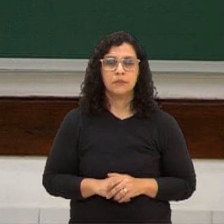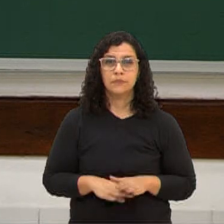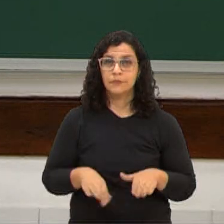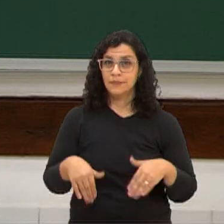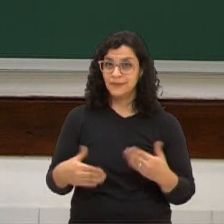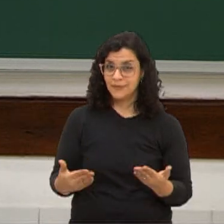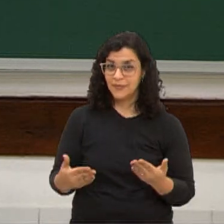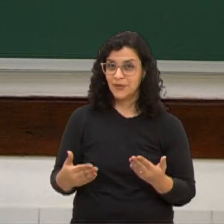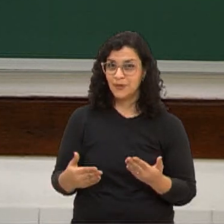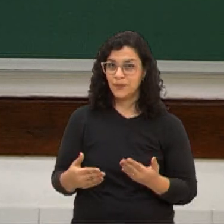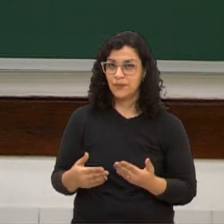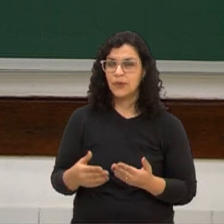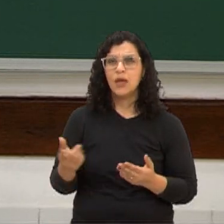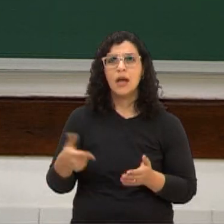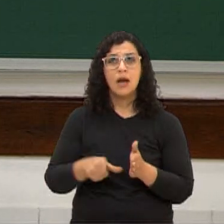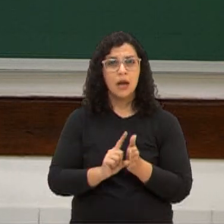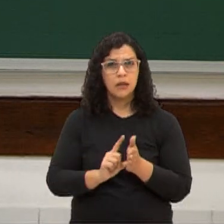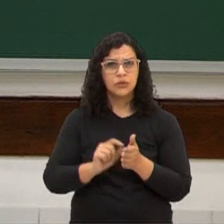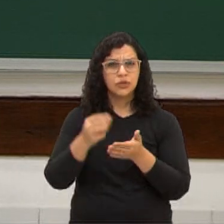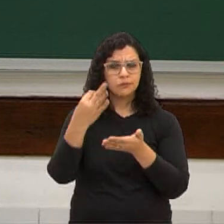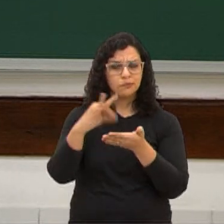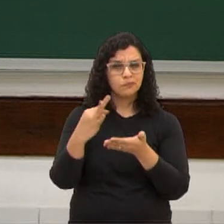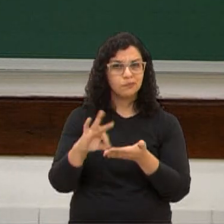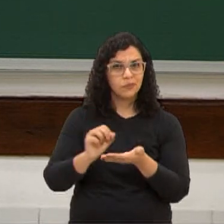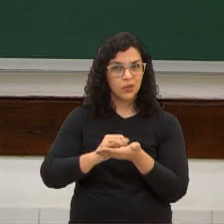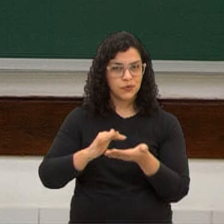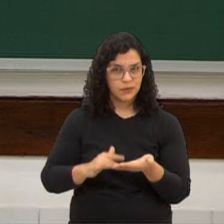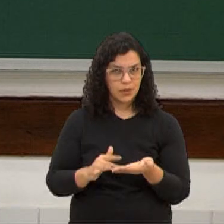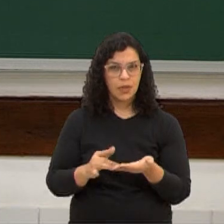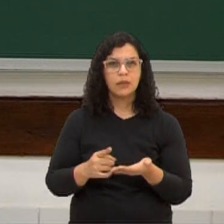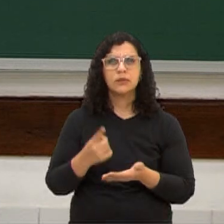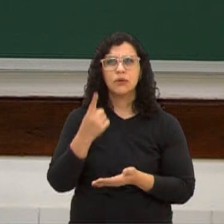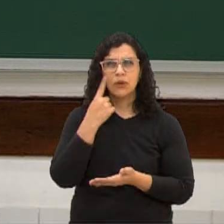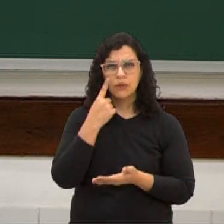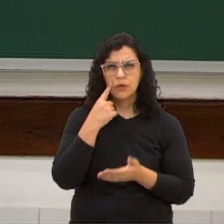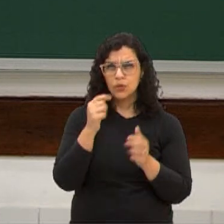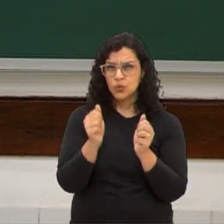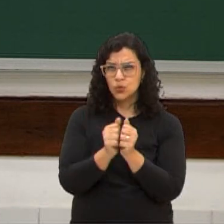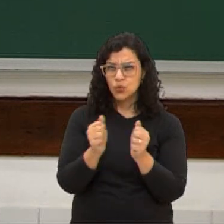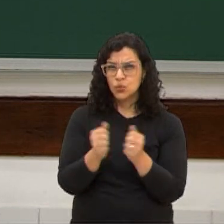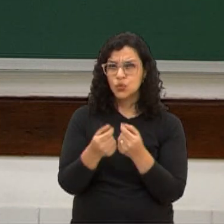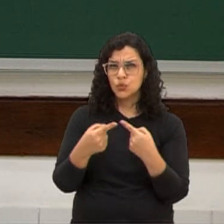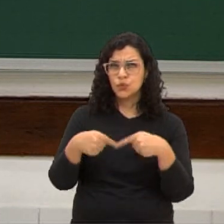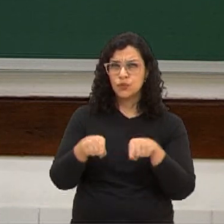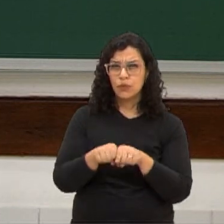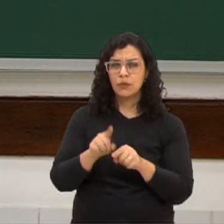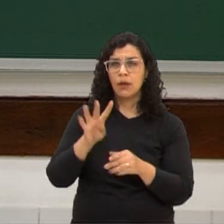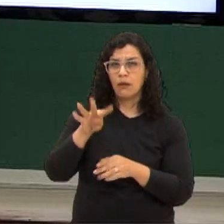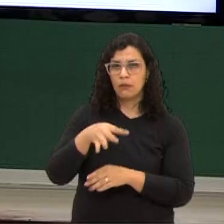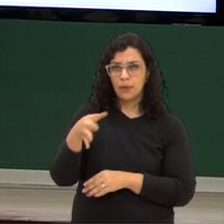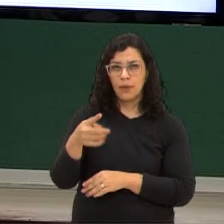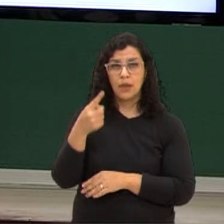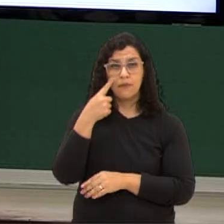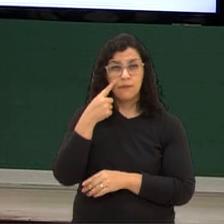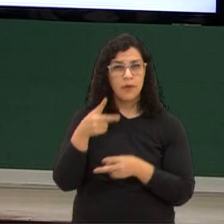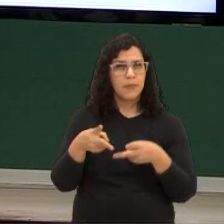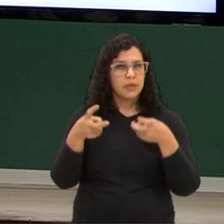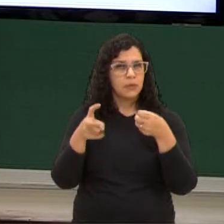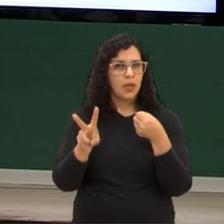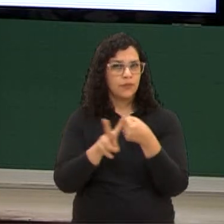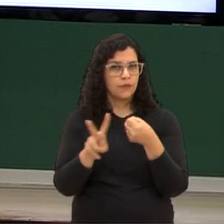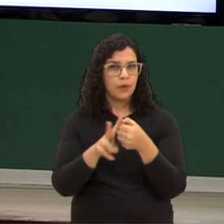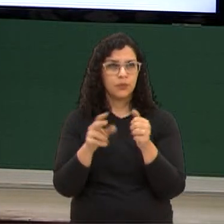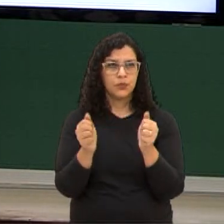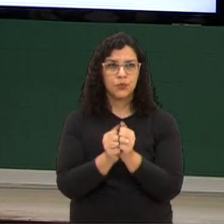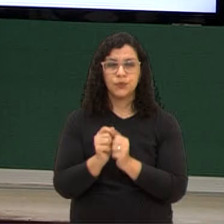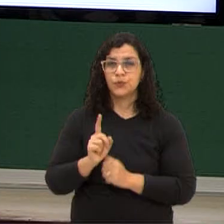E aí, pessoal? Então, antes de corrigirmos a nossa atividade 3, vamos voltar aqui na tabelinha e dar uma observada nela